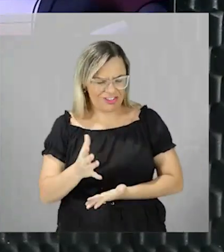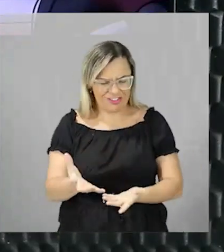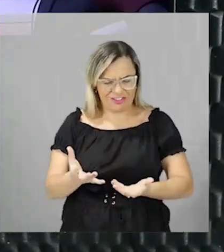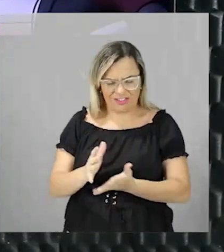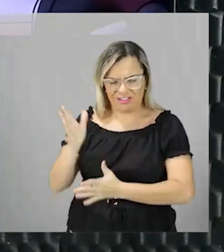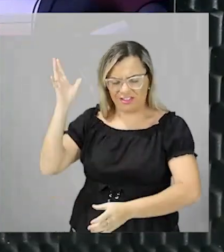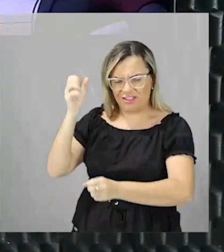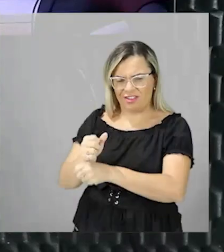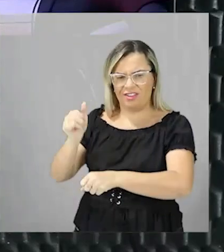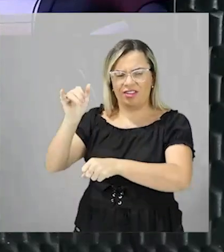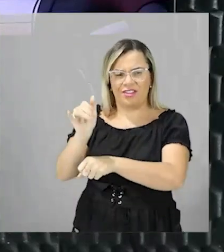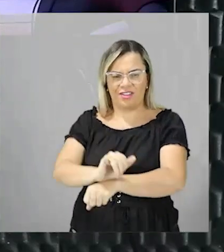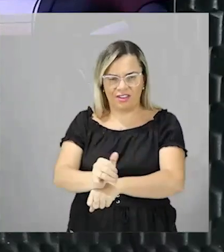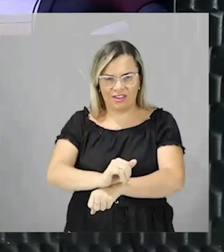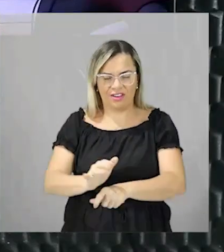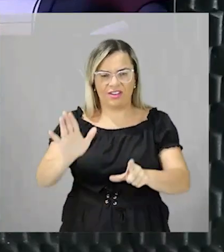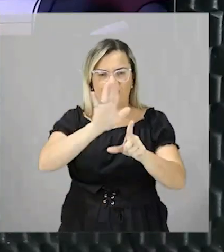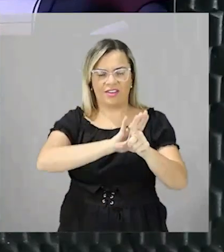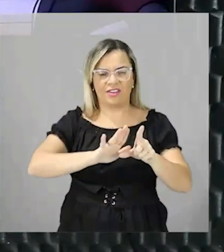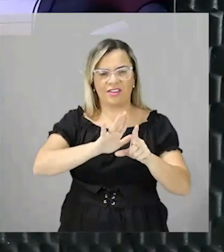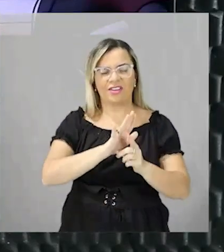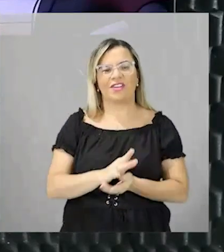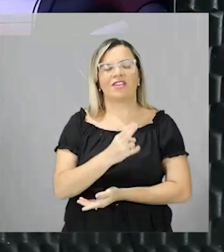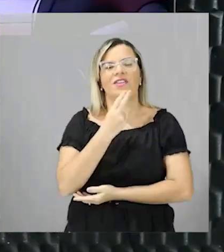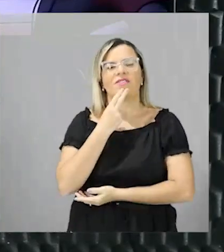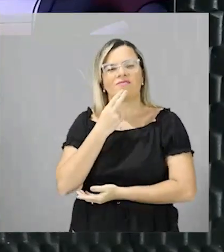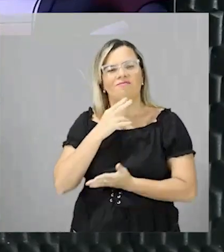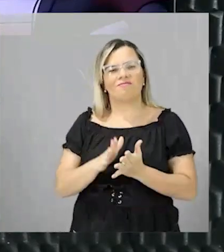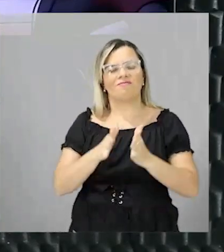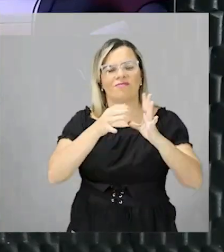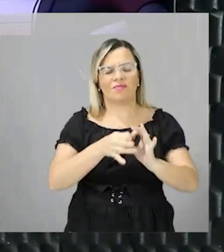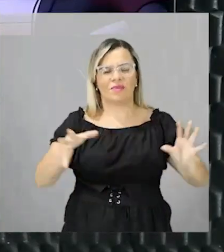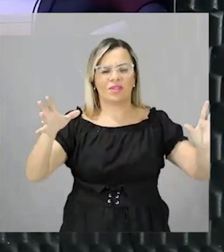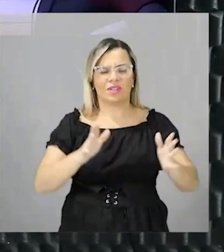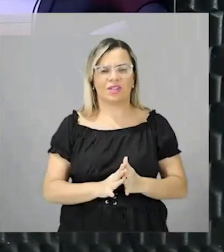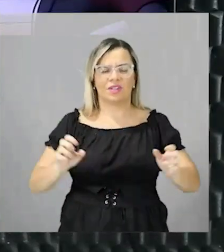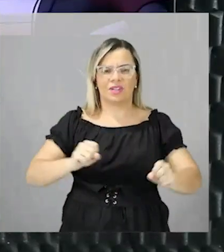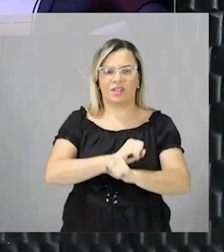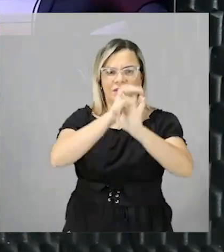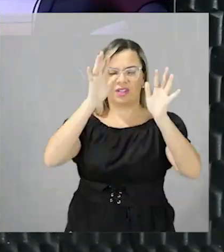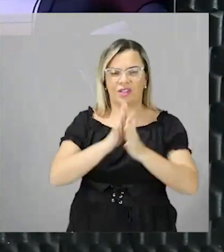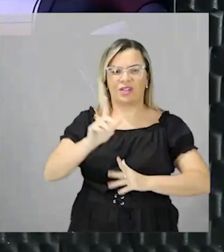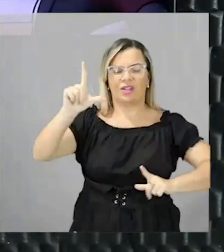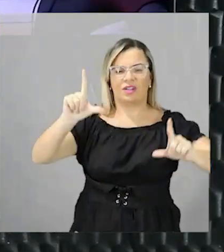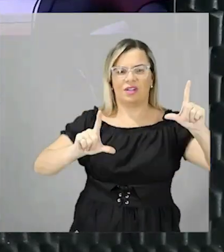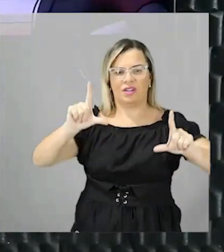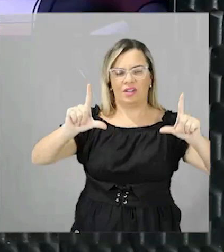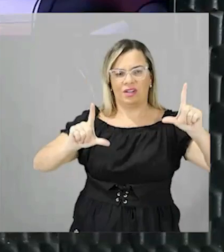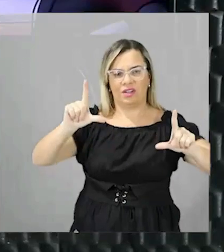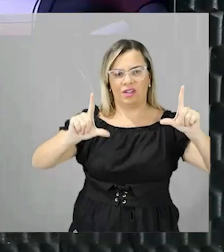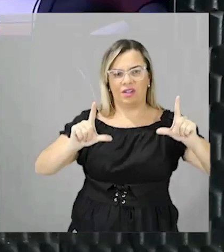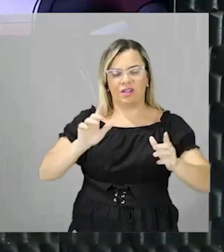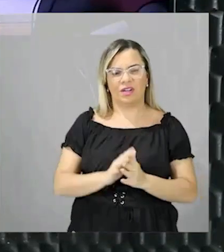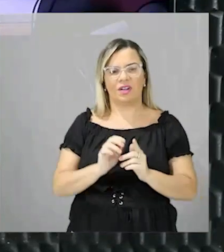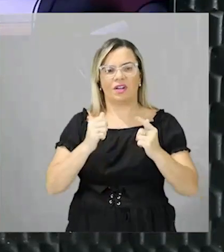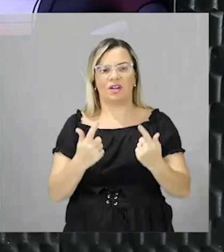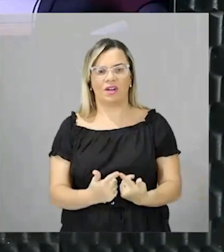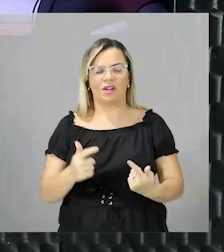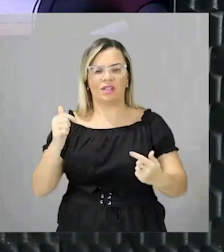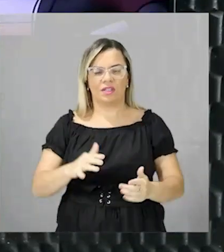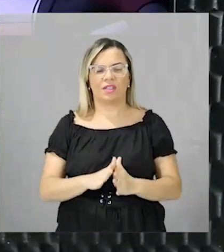lá no YouTube, plataforma Gonçalves Dias está disponível, tá certo? Além, claro, de estar passando na televisão, na TV Assembleia.